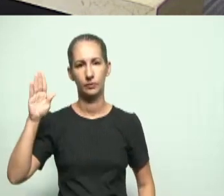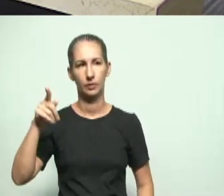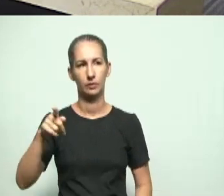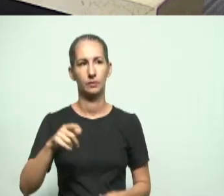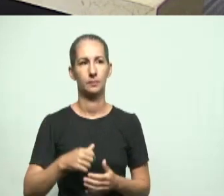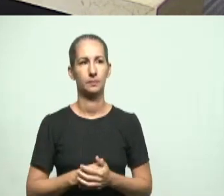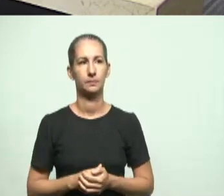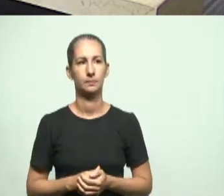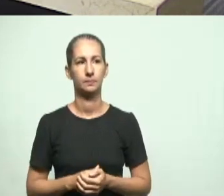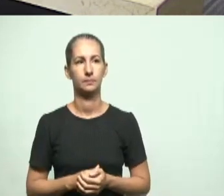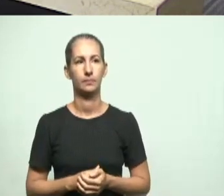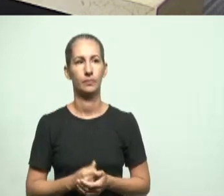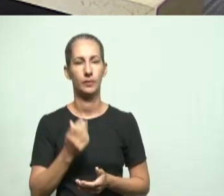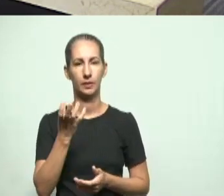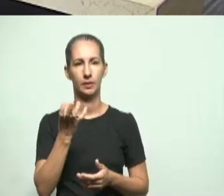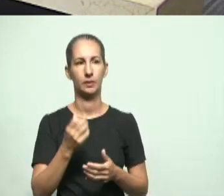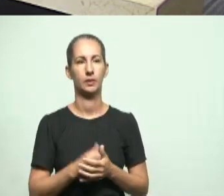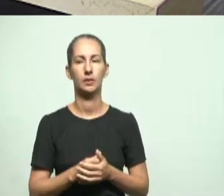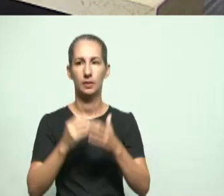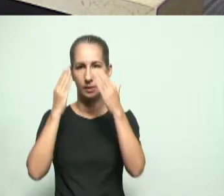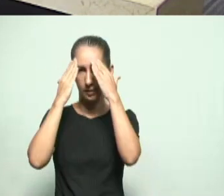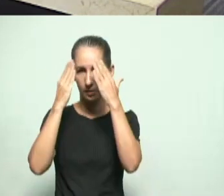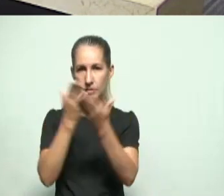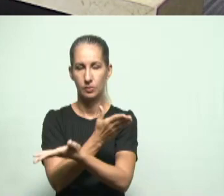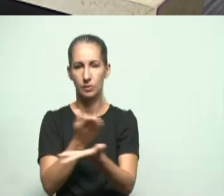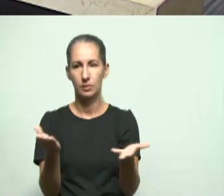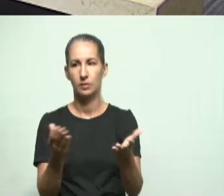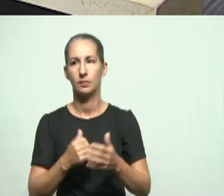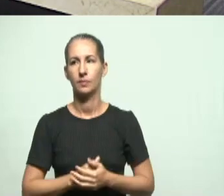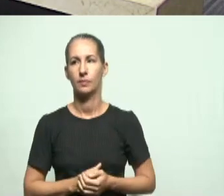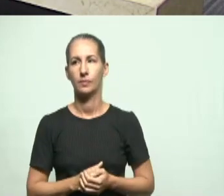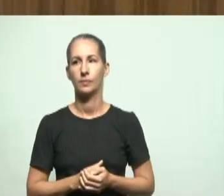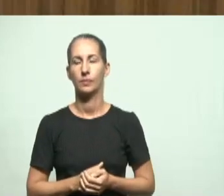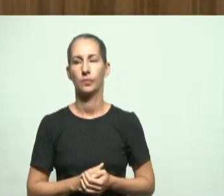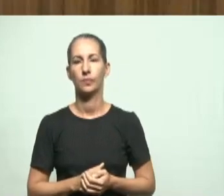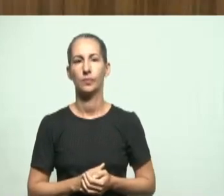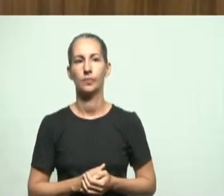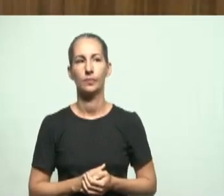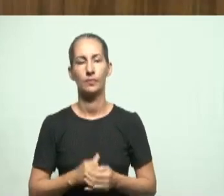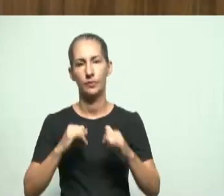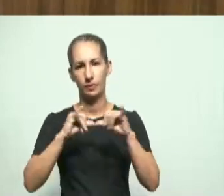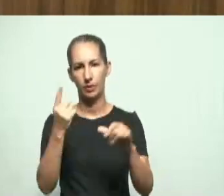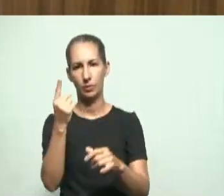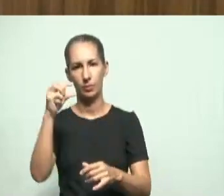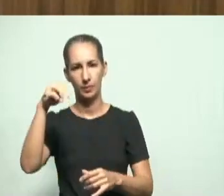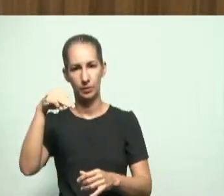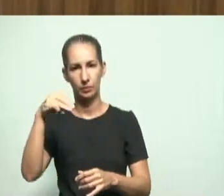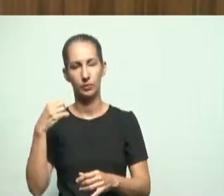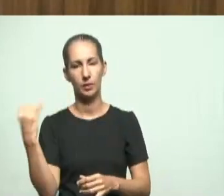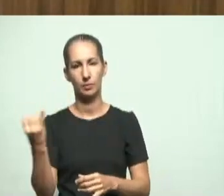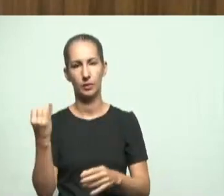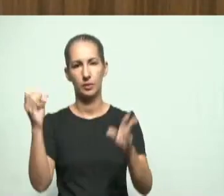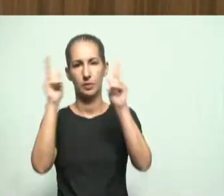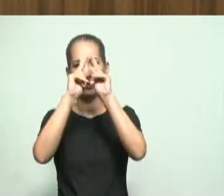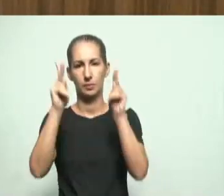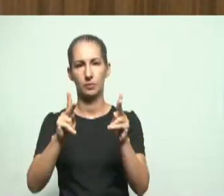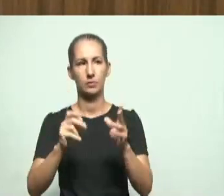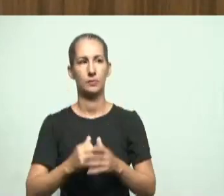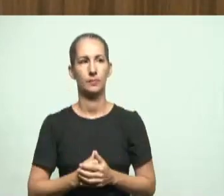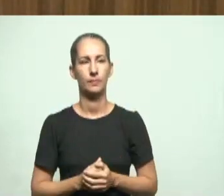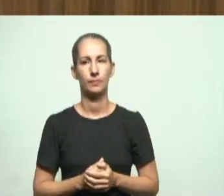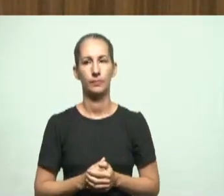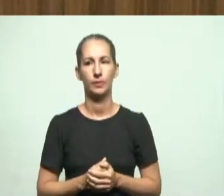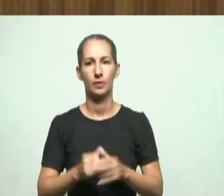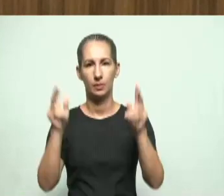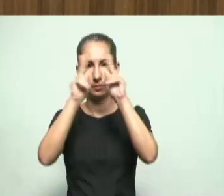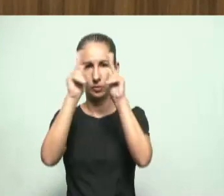autor. Eu queria agradecer aos colegas e falar um minuto sobre a importância desse projeto. O